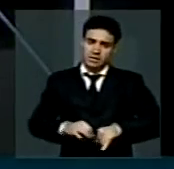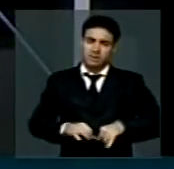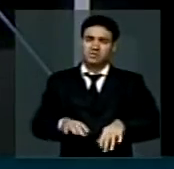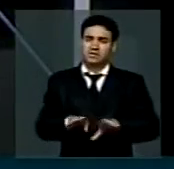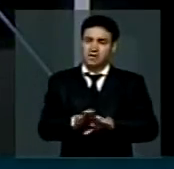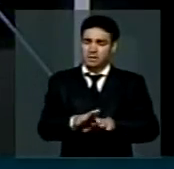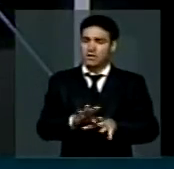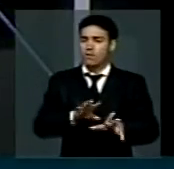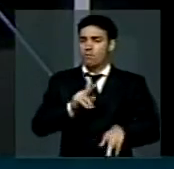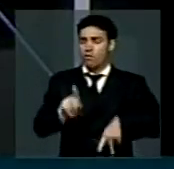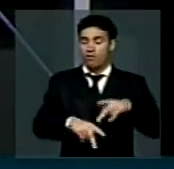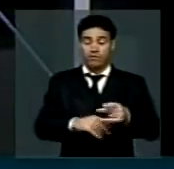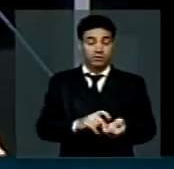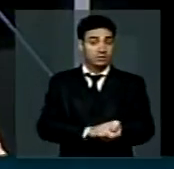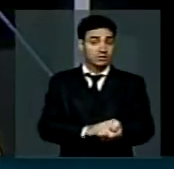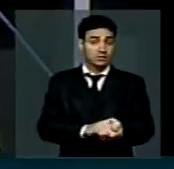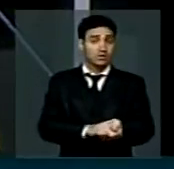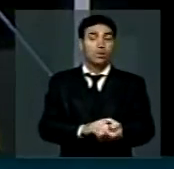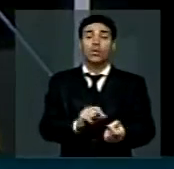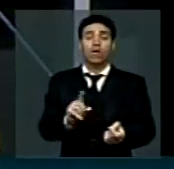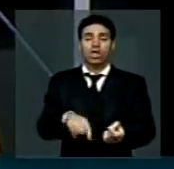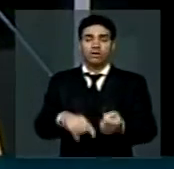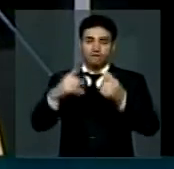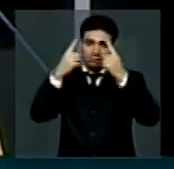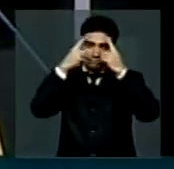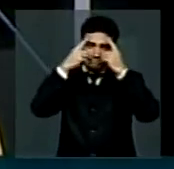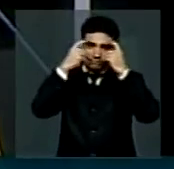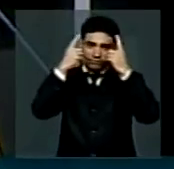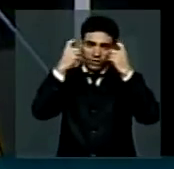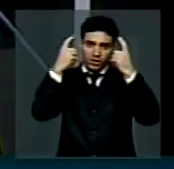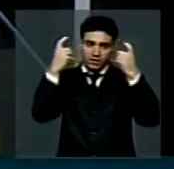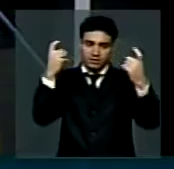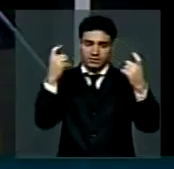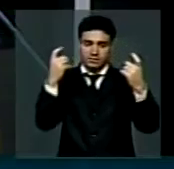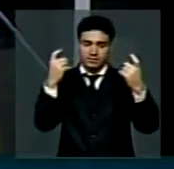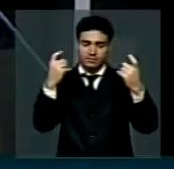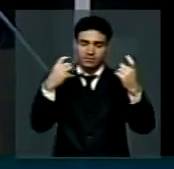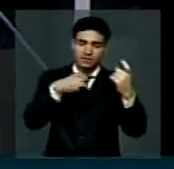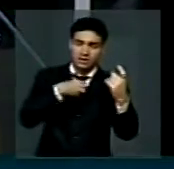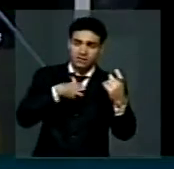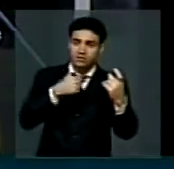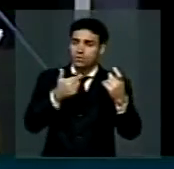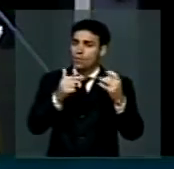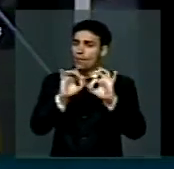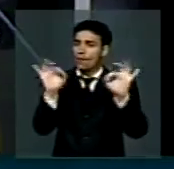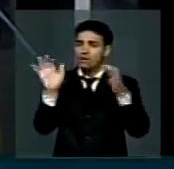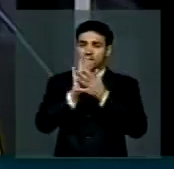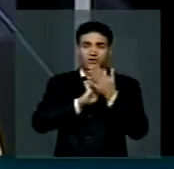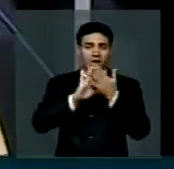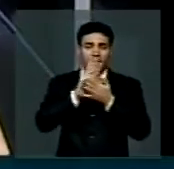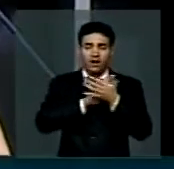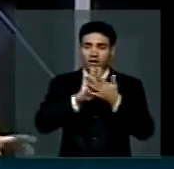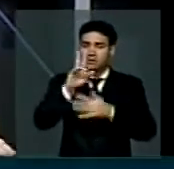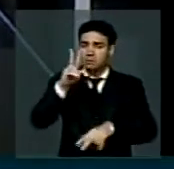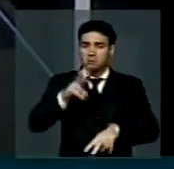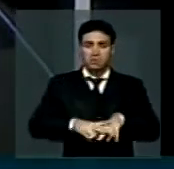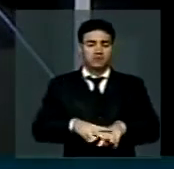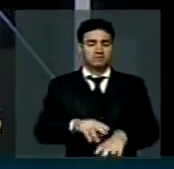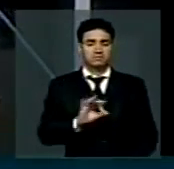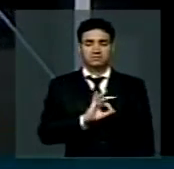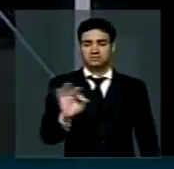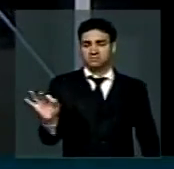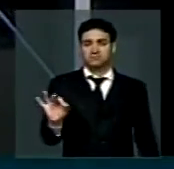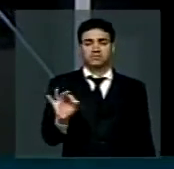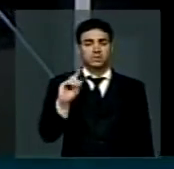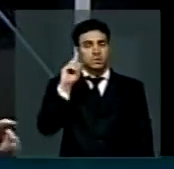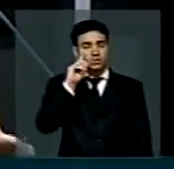ao povo brasileiro. Falo da violência, da sensação de impunidade que se faz presente no